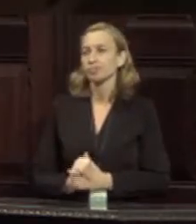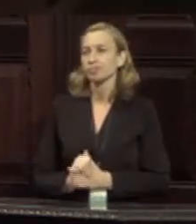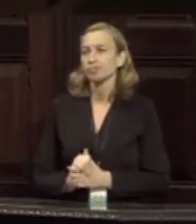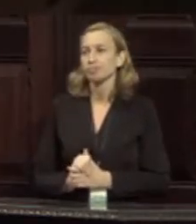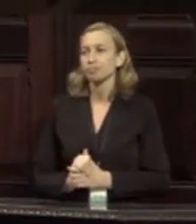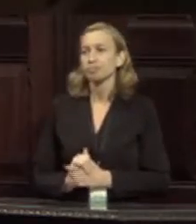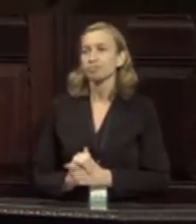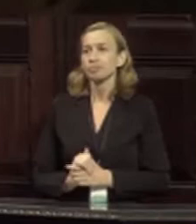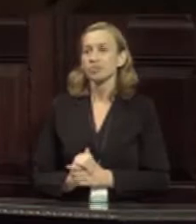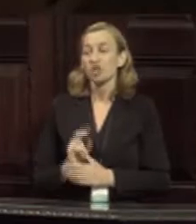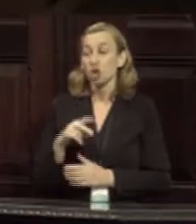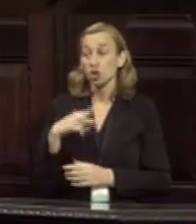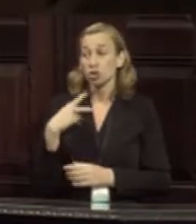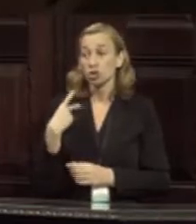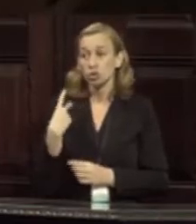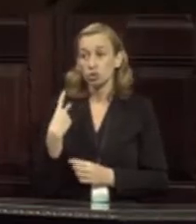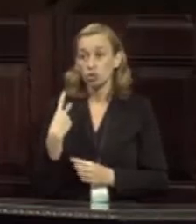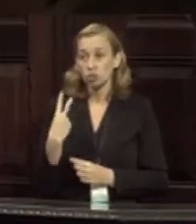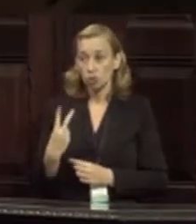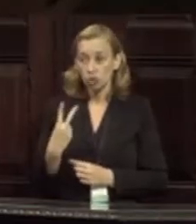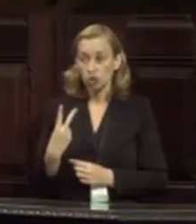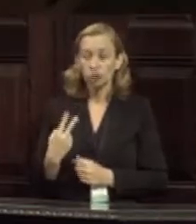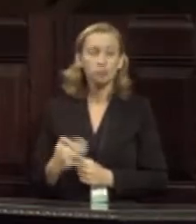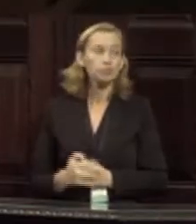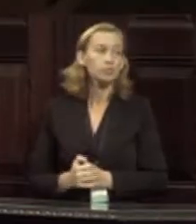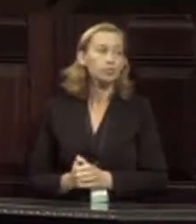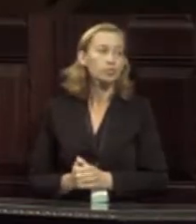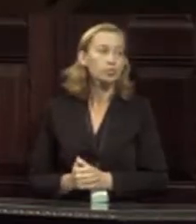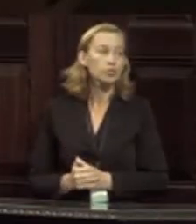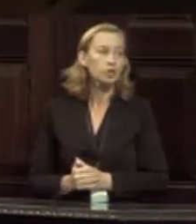grosseiros. Dois.